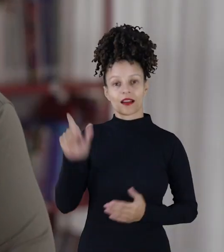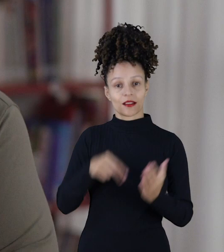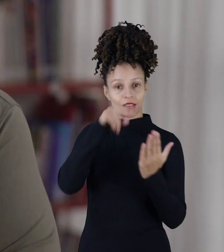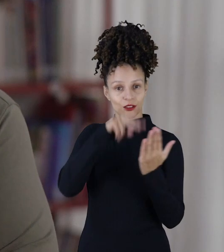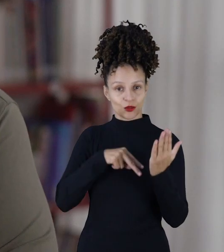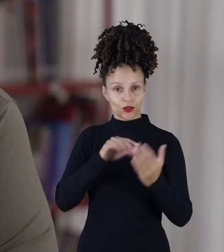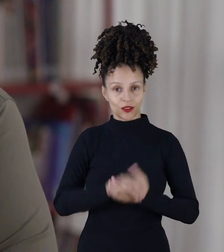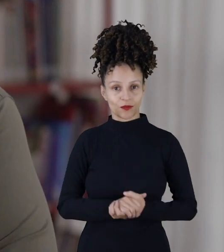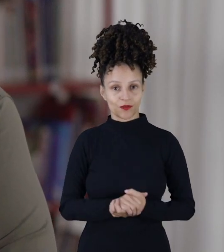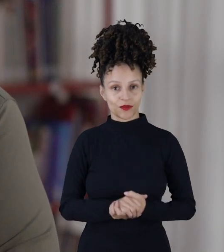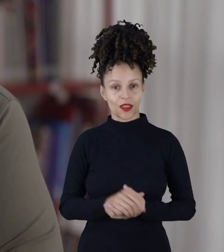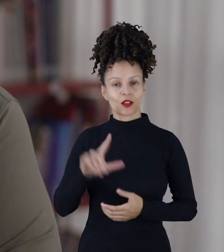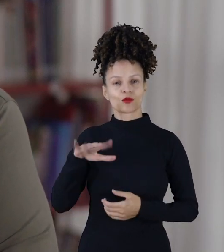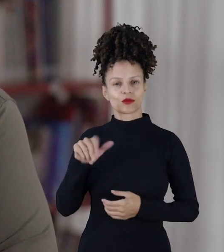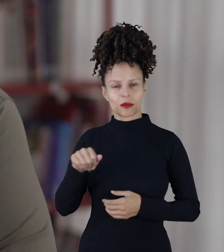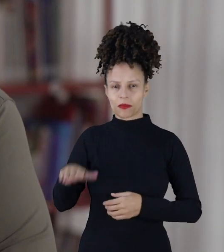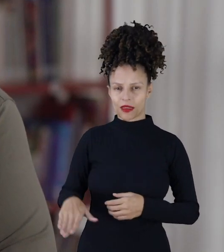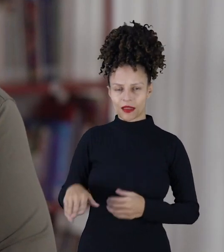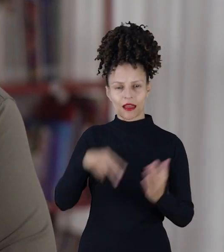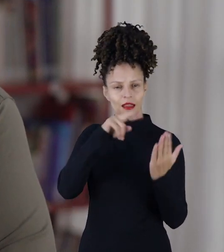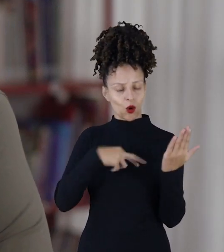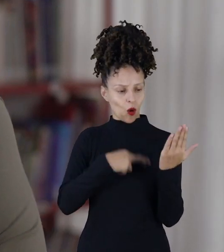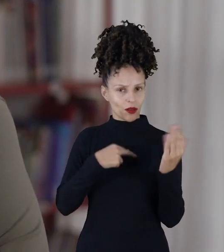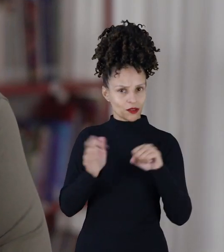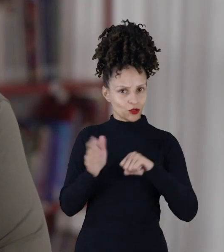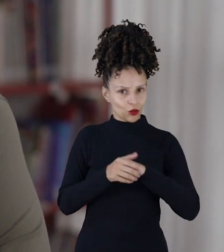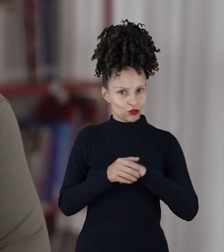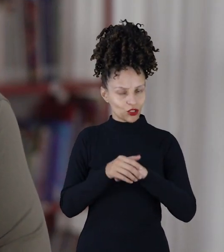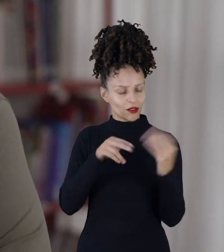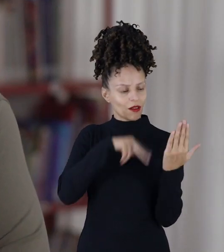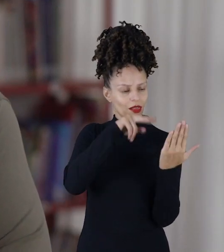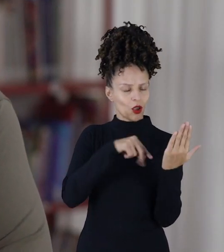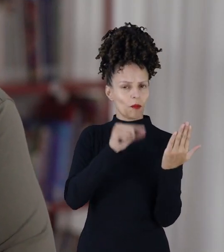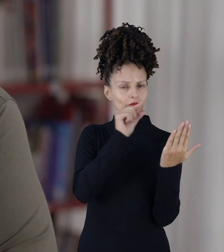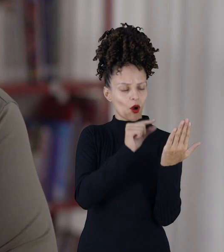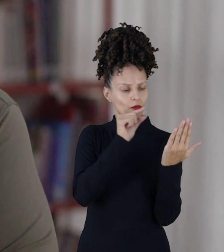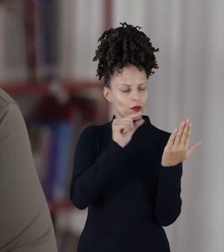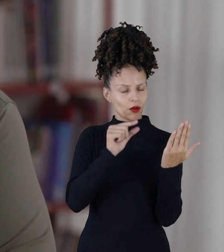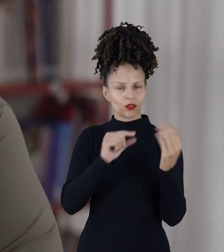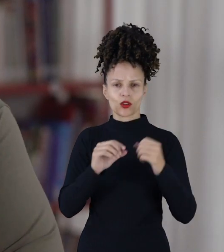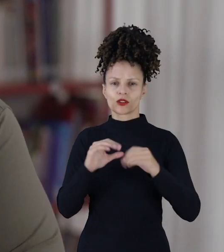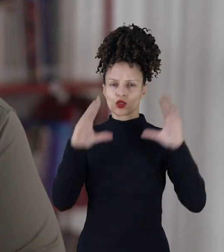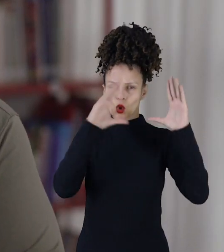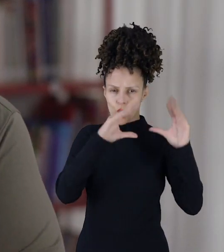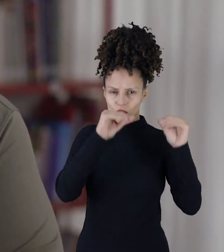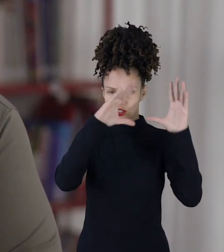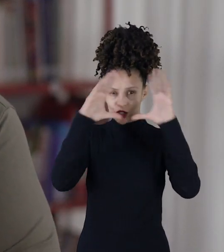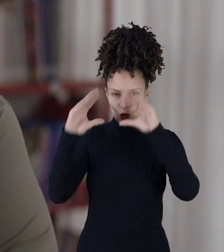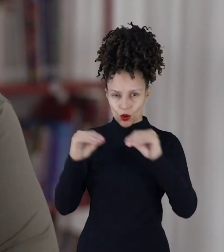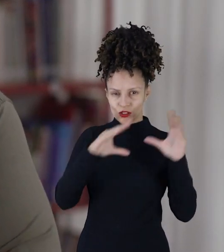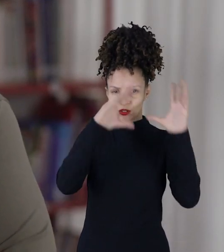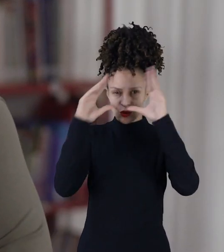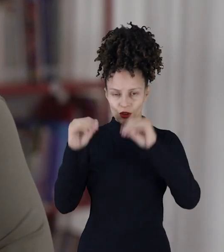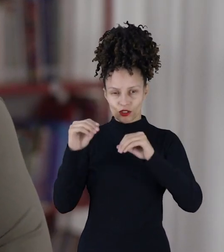A leitora. Quando Lúcia Pelais era pequena, leu um romance escondida. Leu aos pedaços, noite após